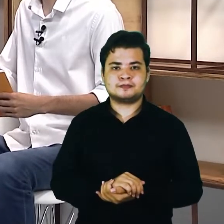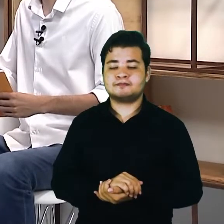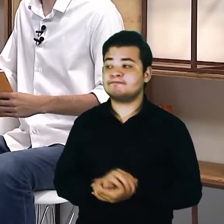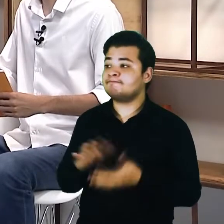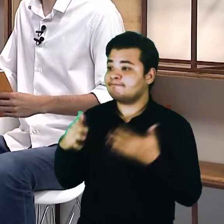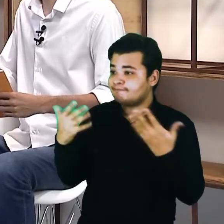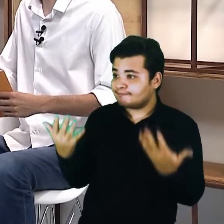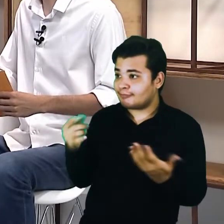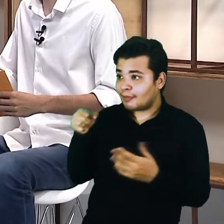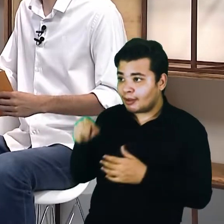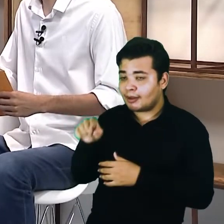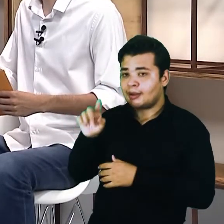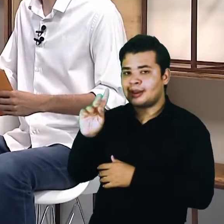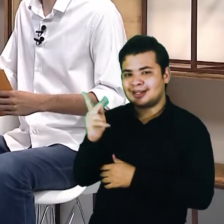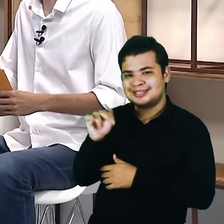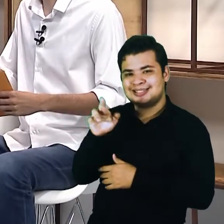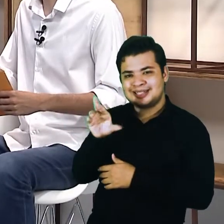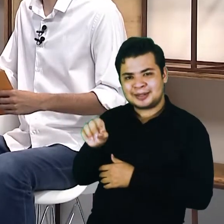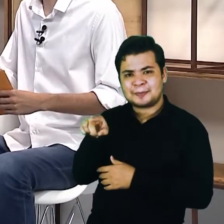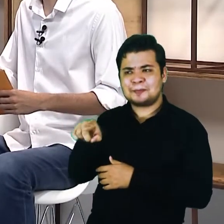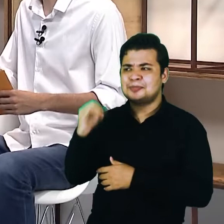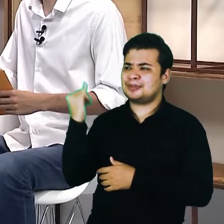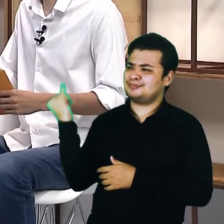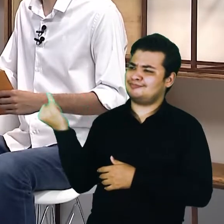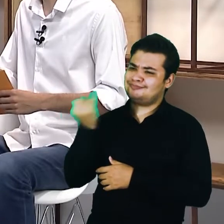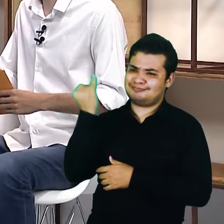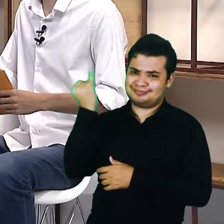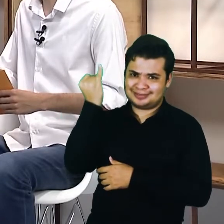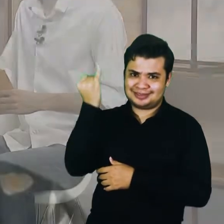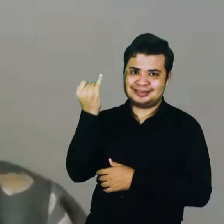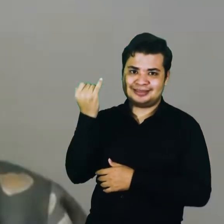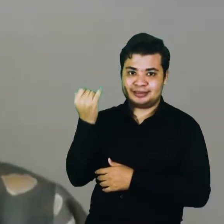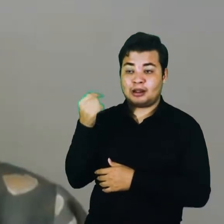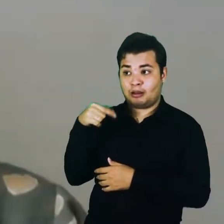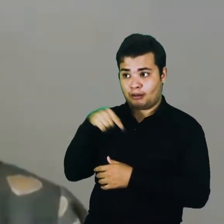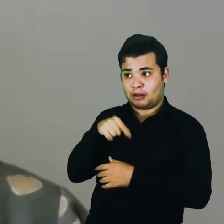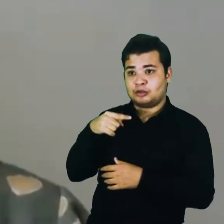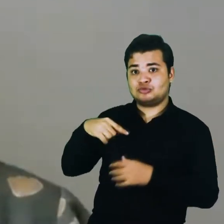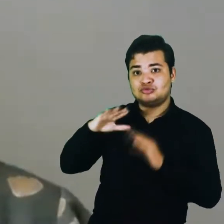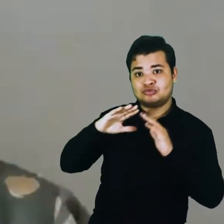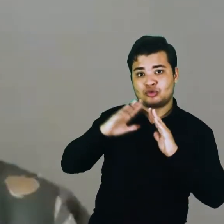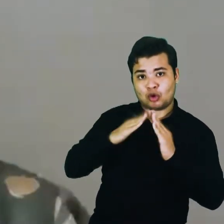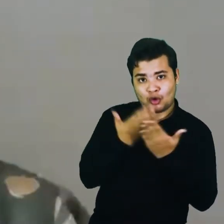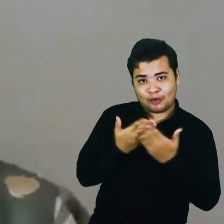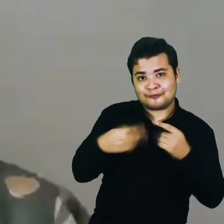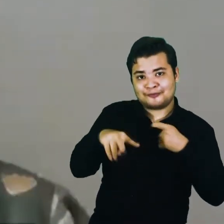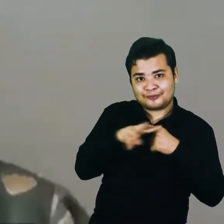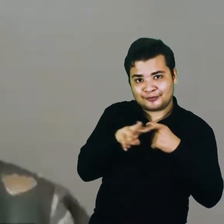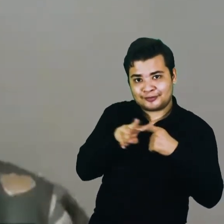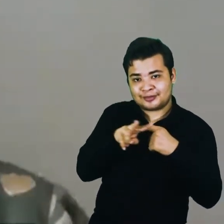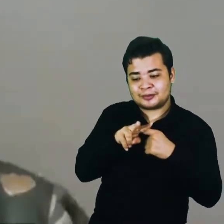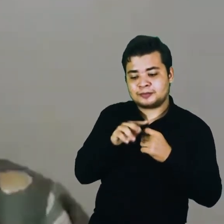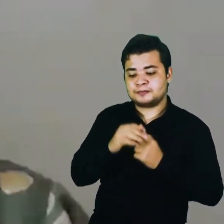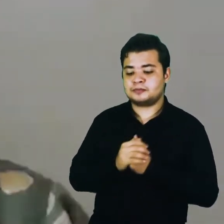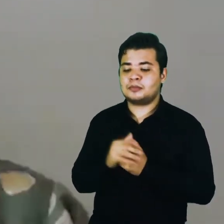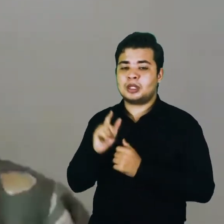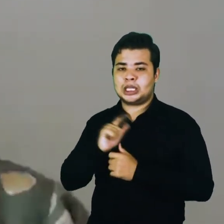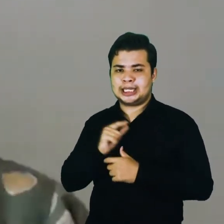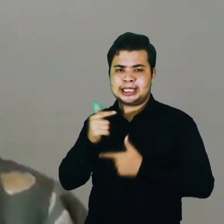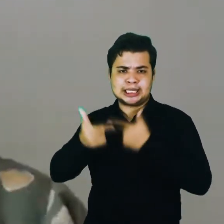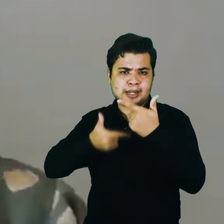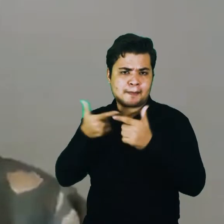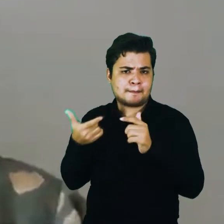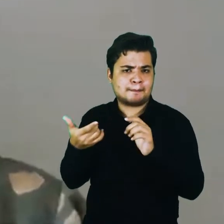O herbário é uma instituição, né, uma unidade muito importante para nós, da Escola de Veterinária. Nós trabalhamos com